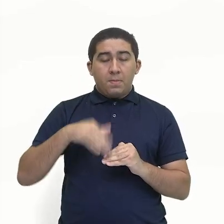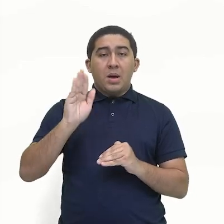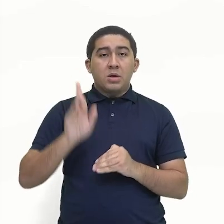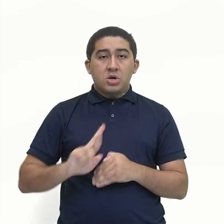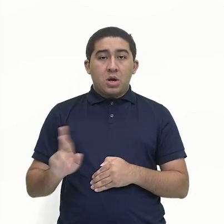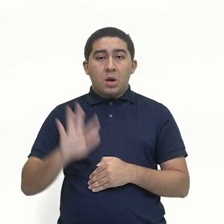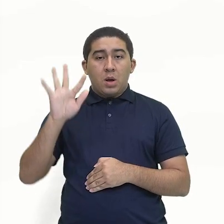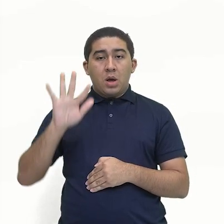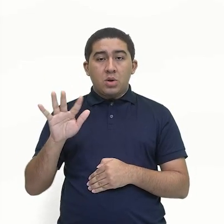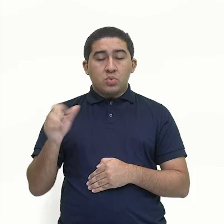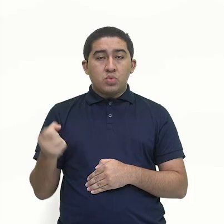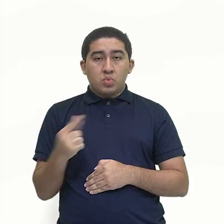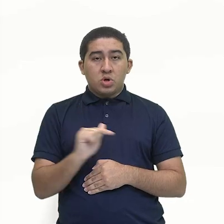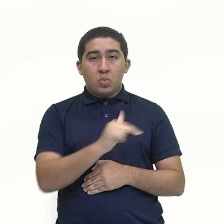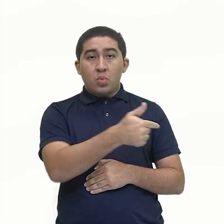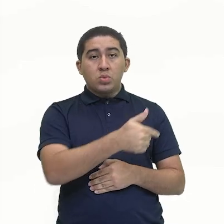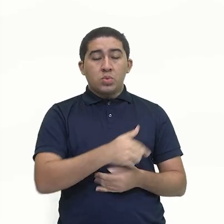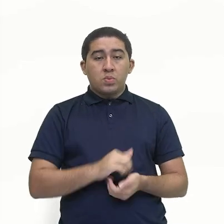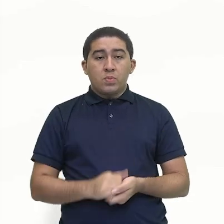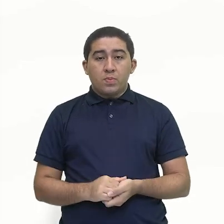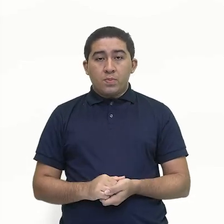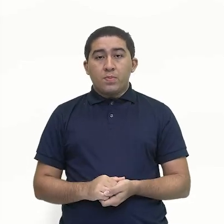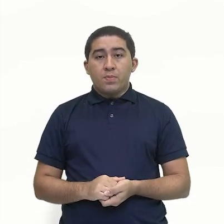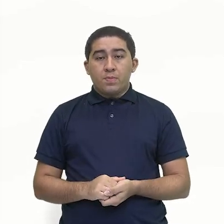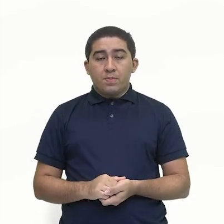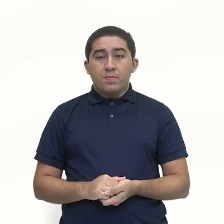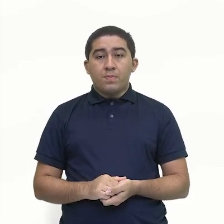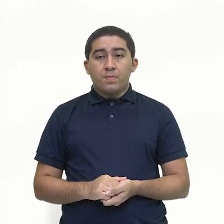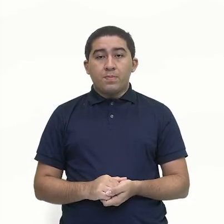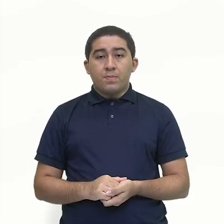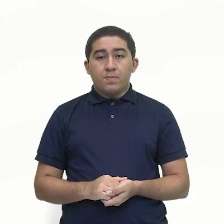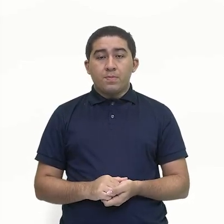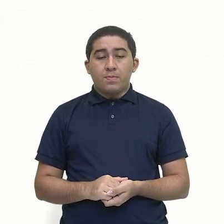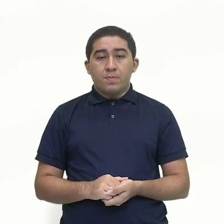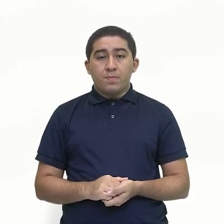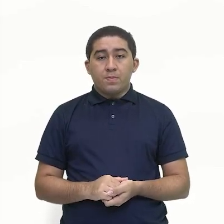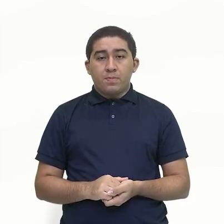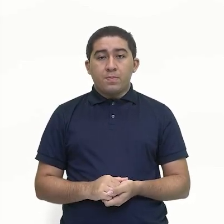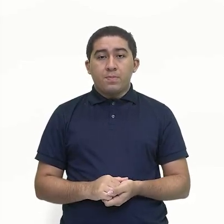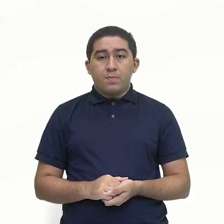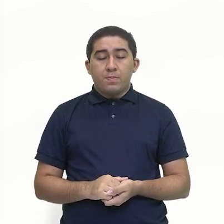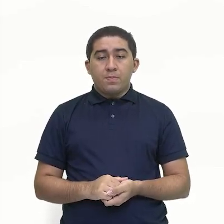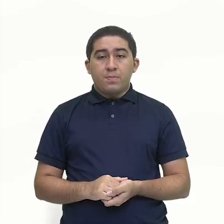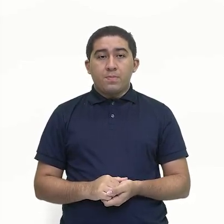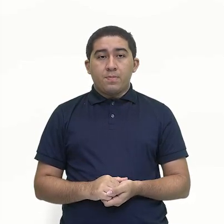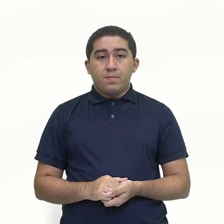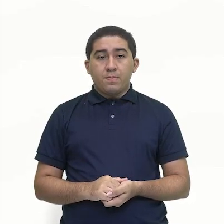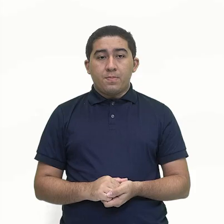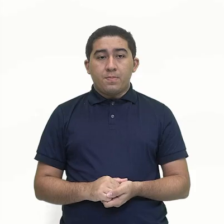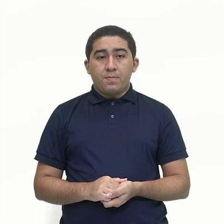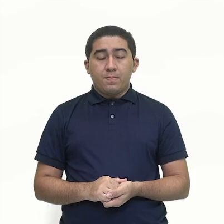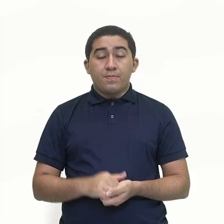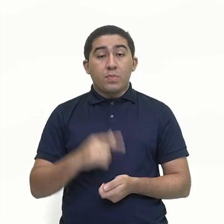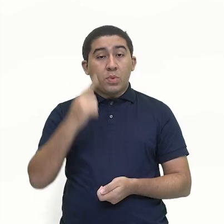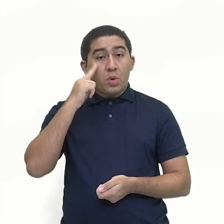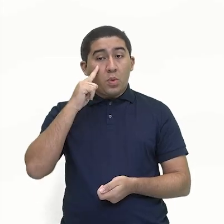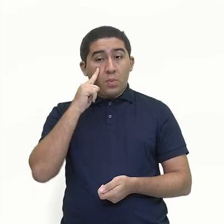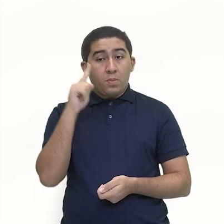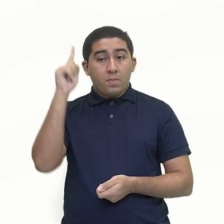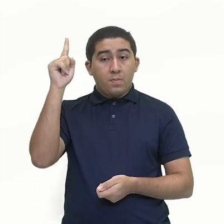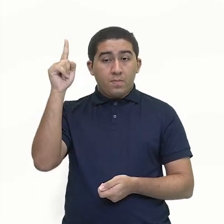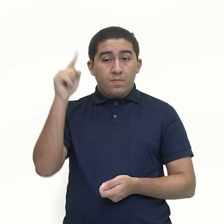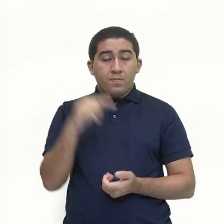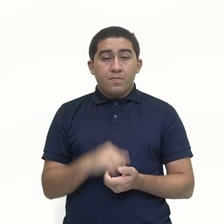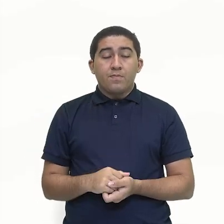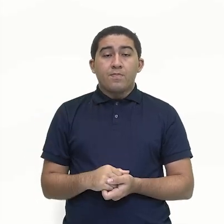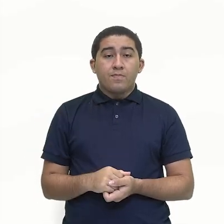mais caro, expensive, é mais caro, né, que custa mais do que o outro. Olha só, então, eu estou